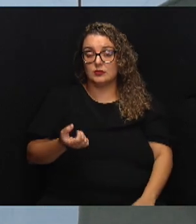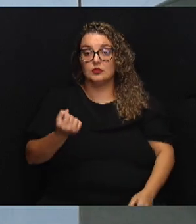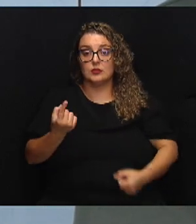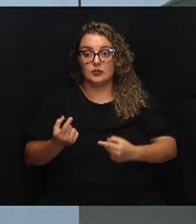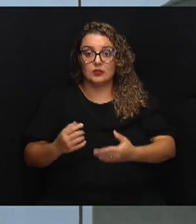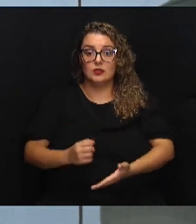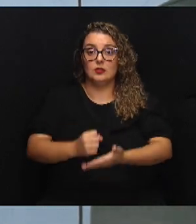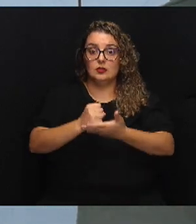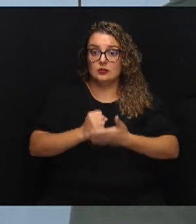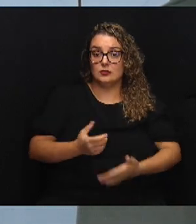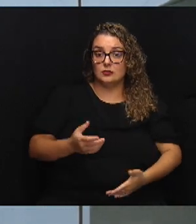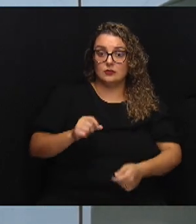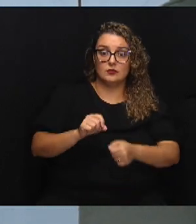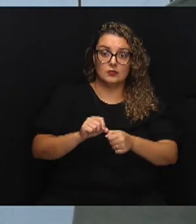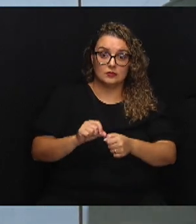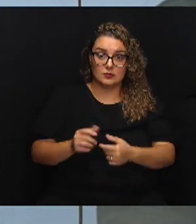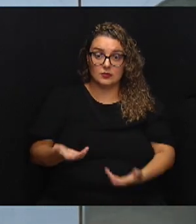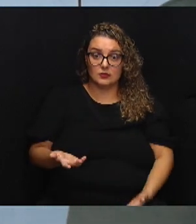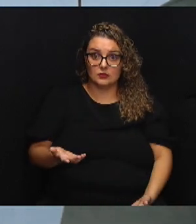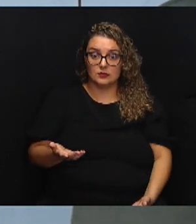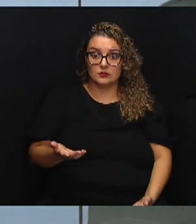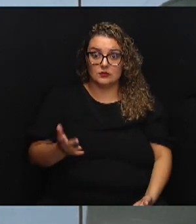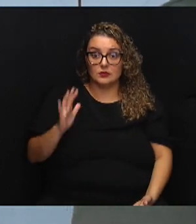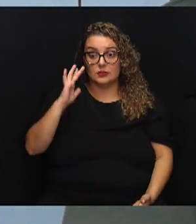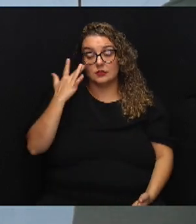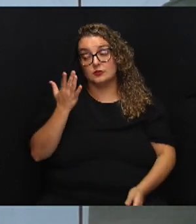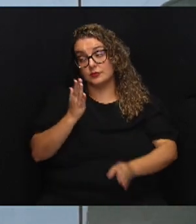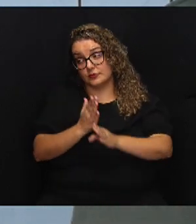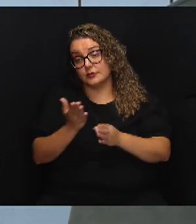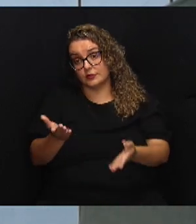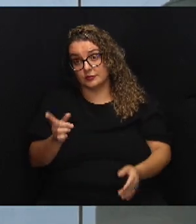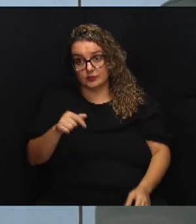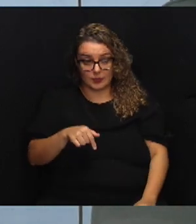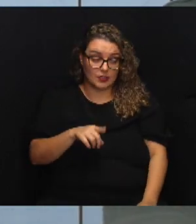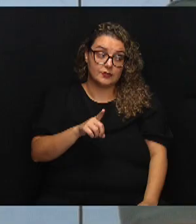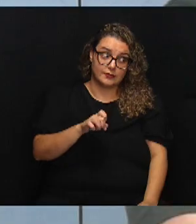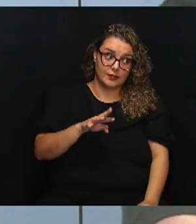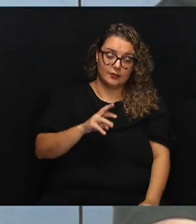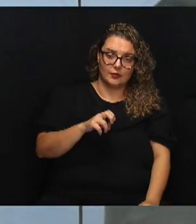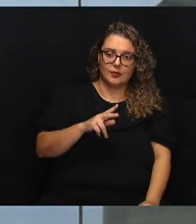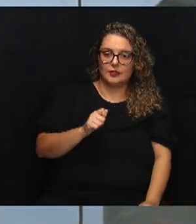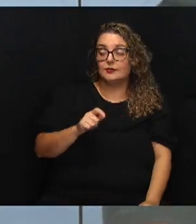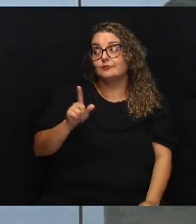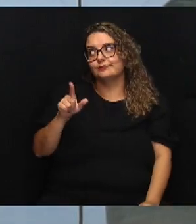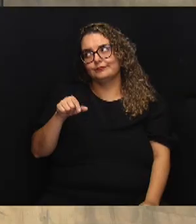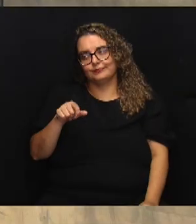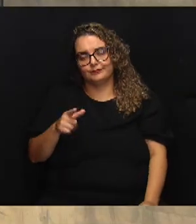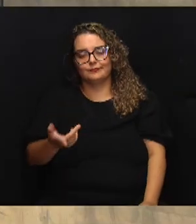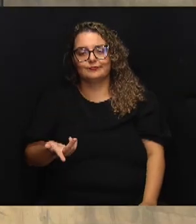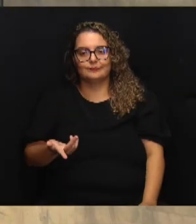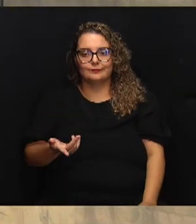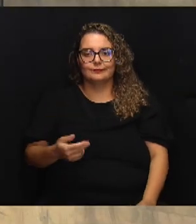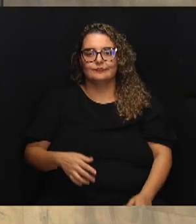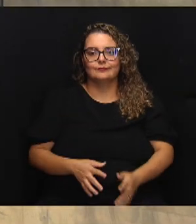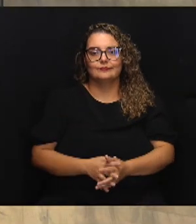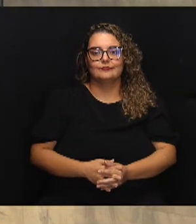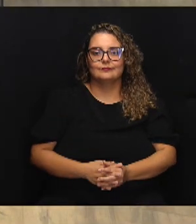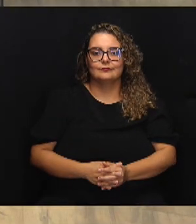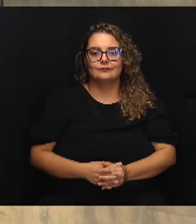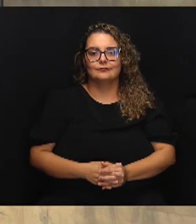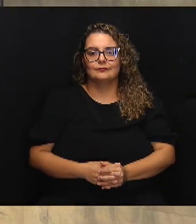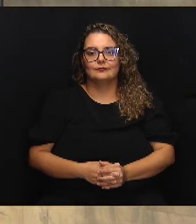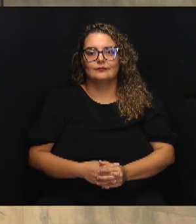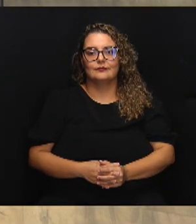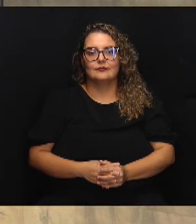você vai fazer, você não sabe o que você vai encontrar pela frente, não é isso, Débora? E aí eu cheguei lá em Barão Geraldo, um muro